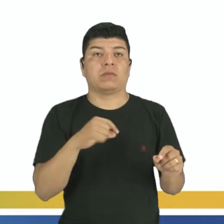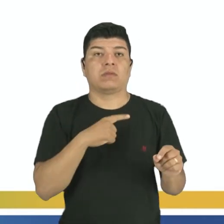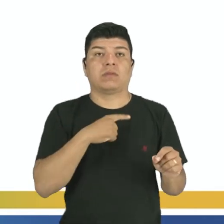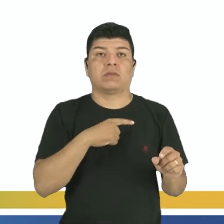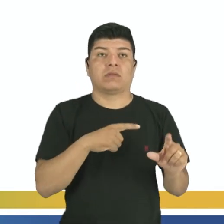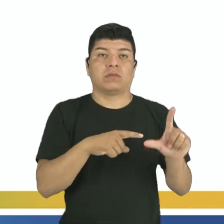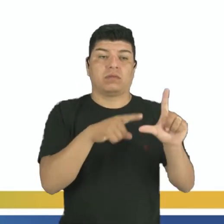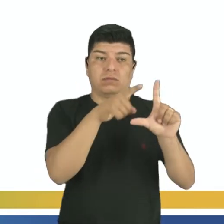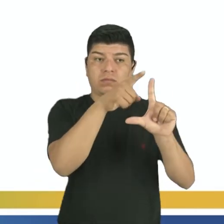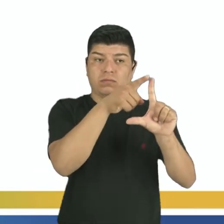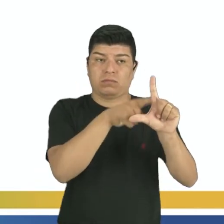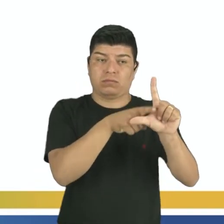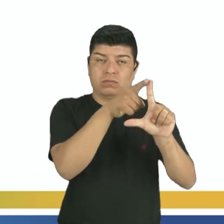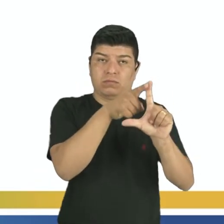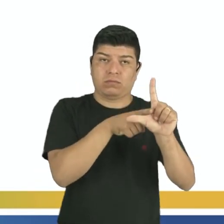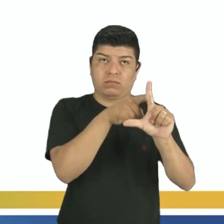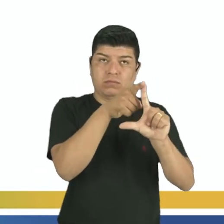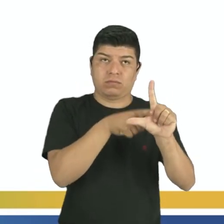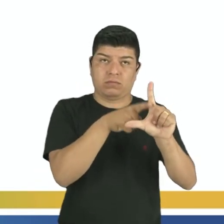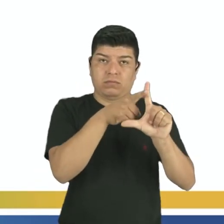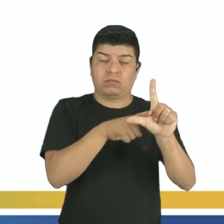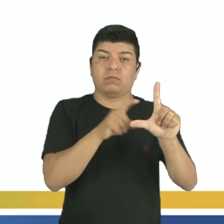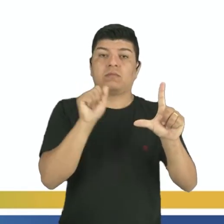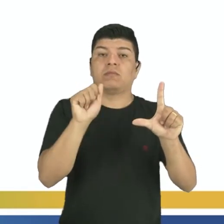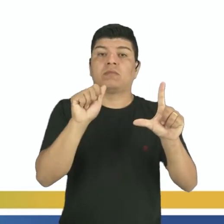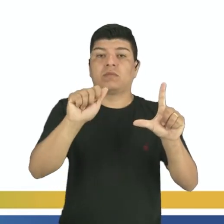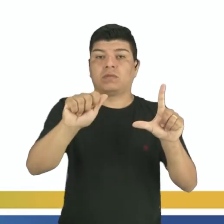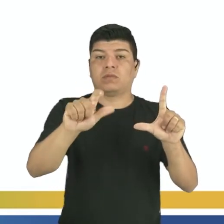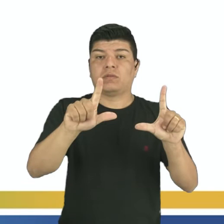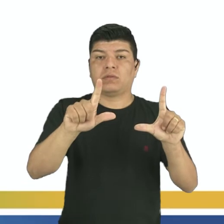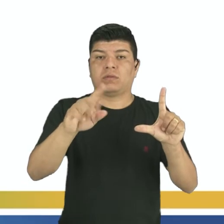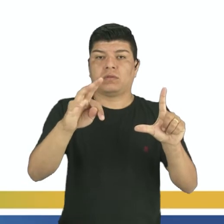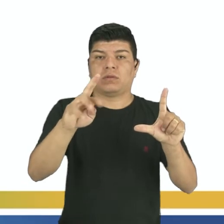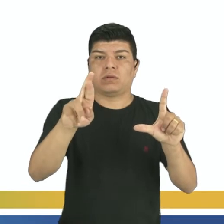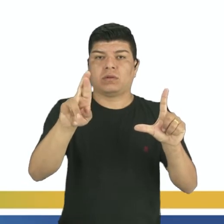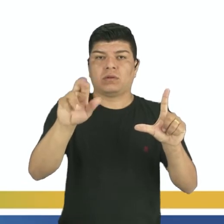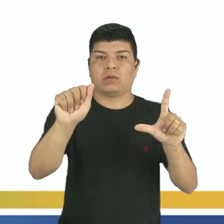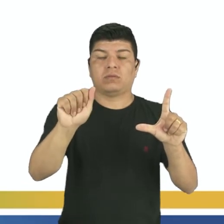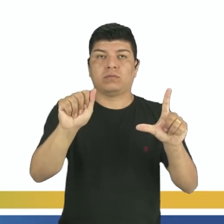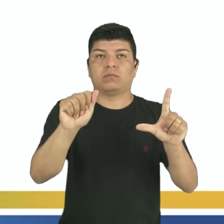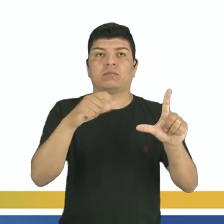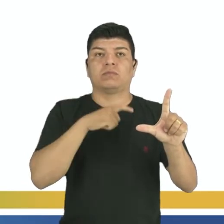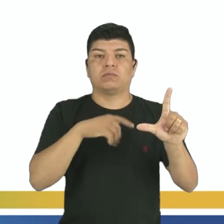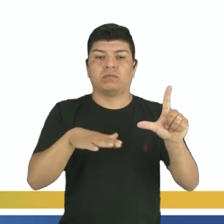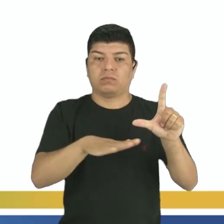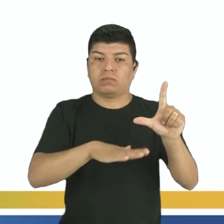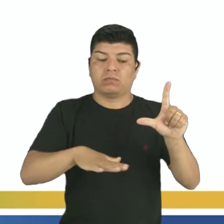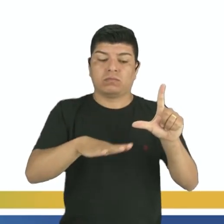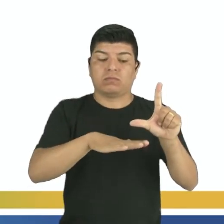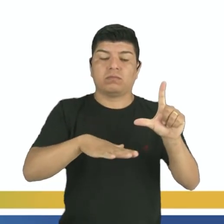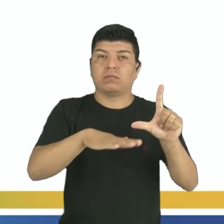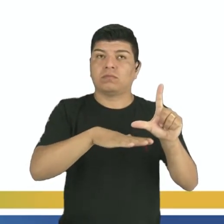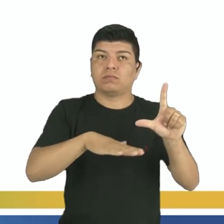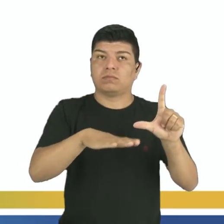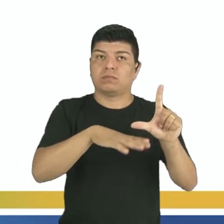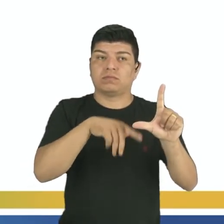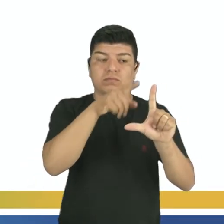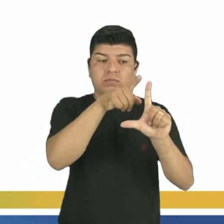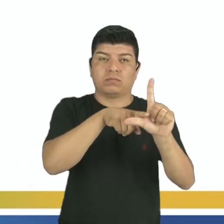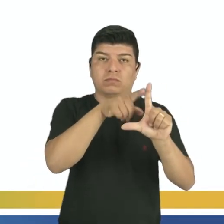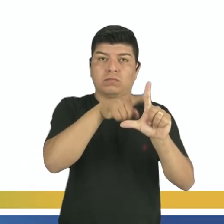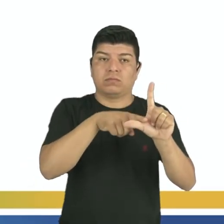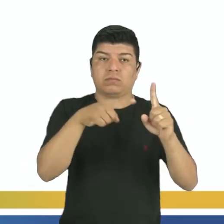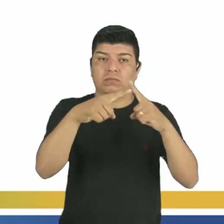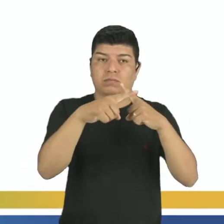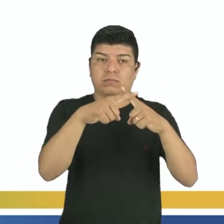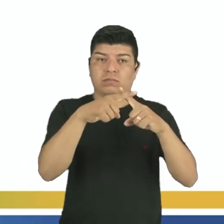lado aqui, ele é a altura em relação a essa base aqui, ó. Então, eu tenho altura